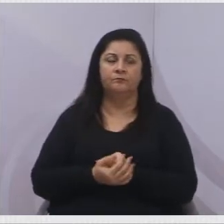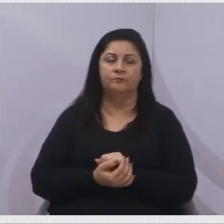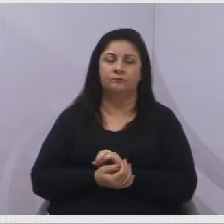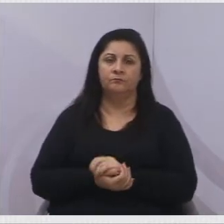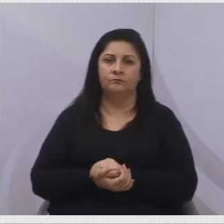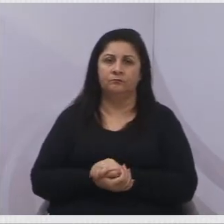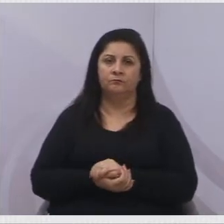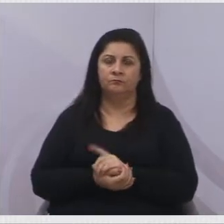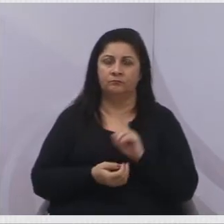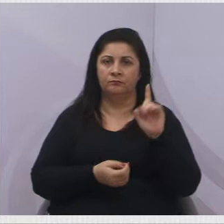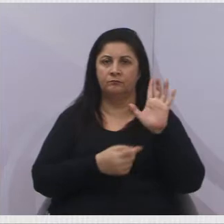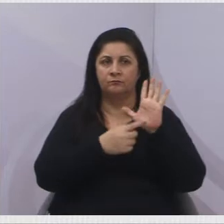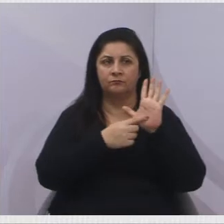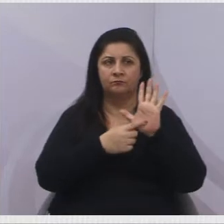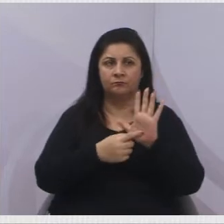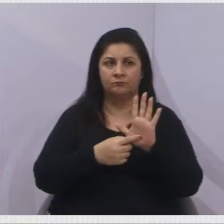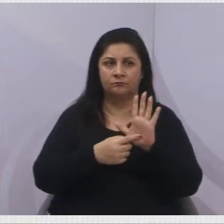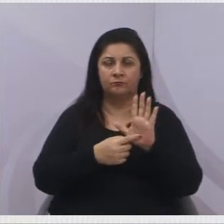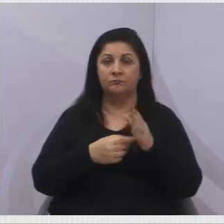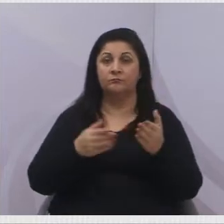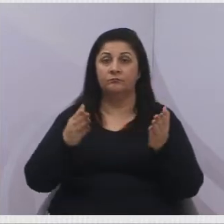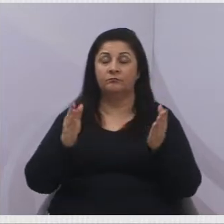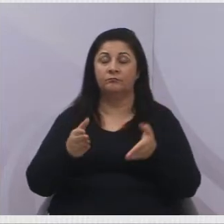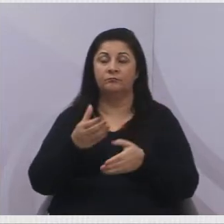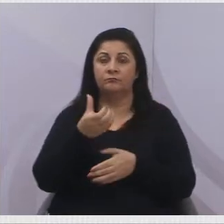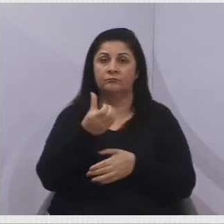64.356 consultas, nós saltamos para